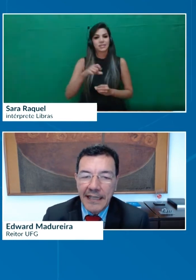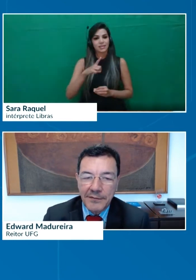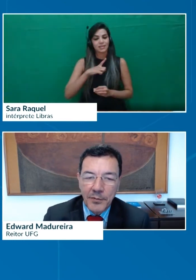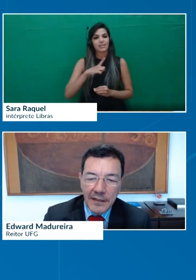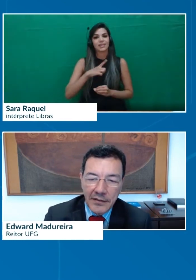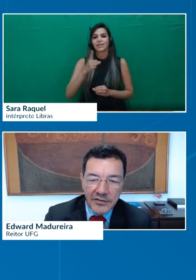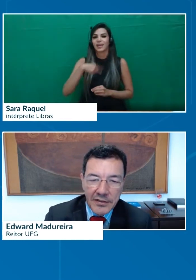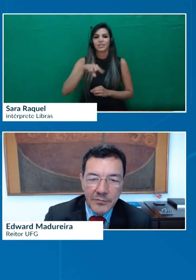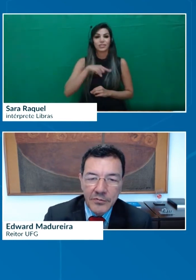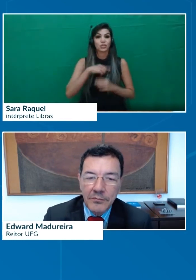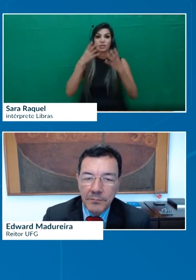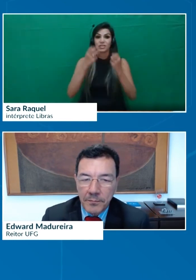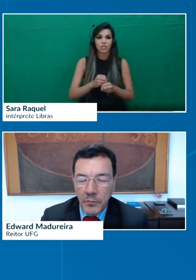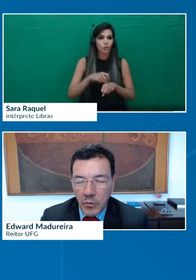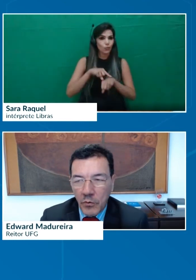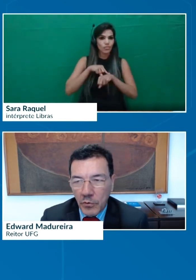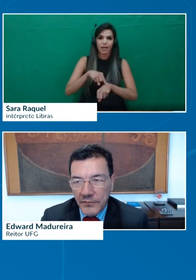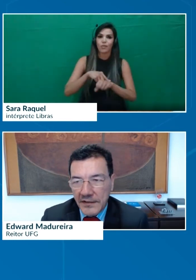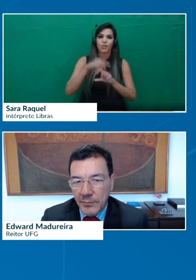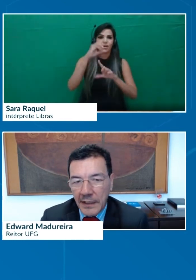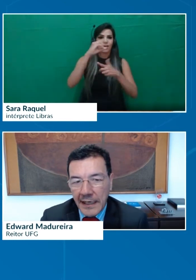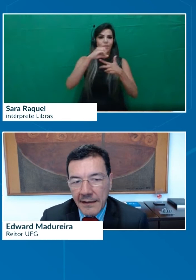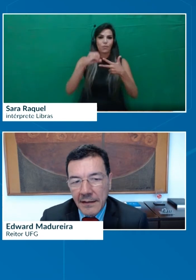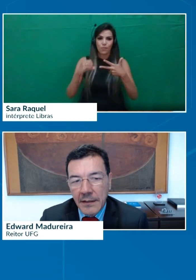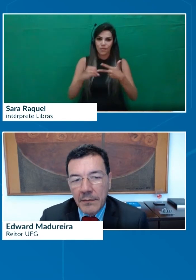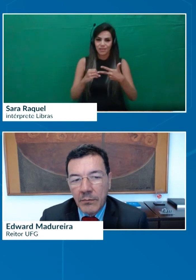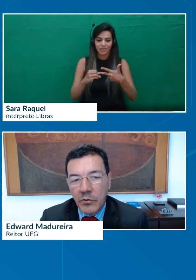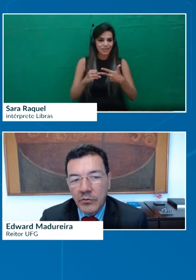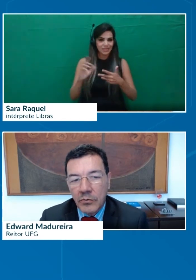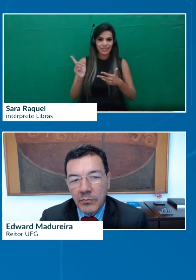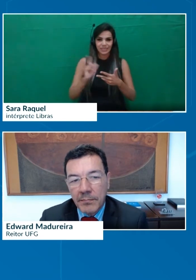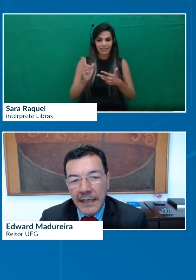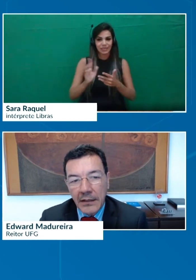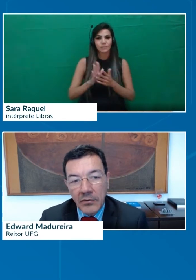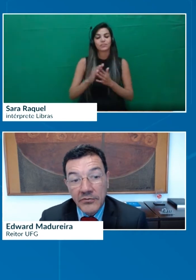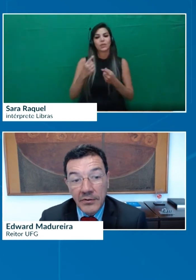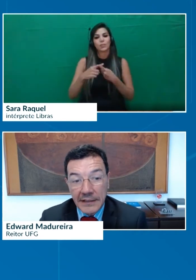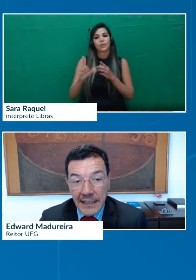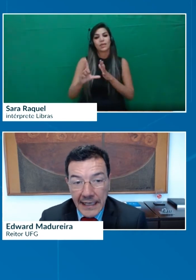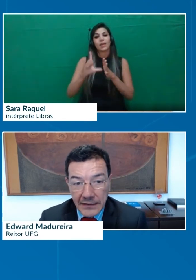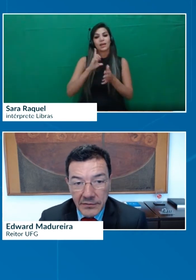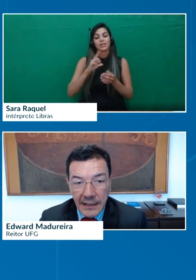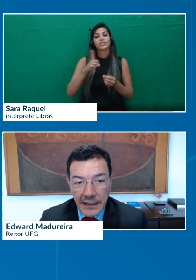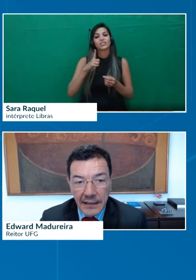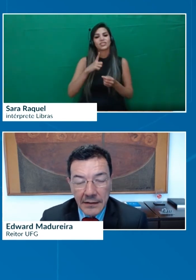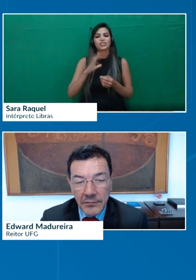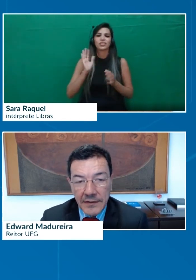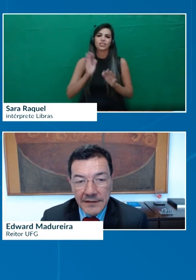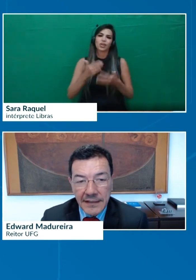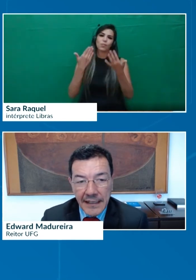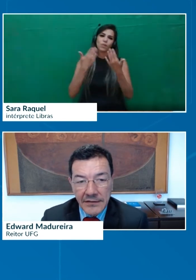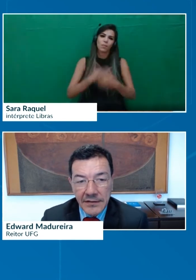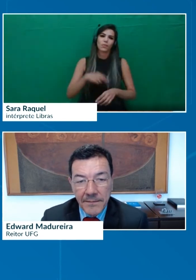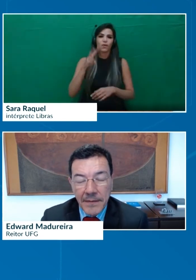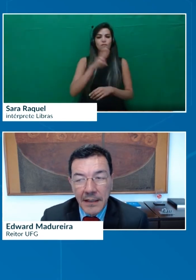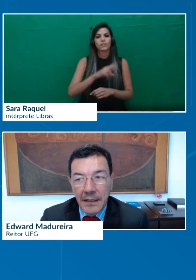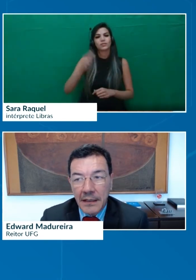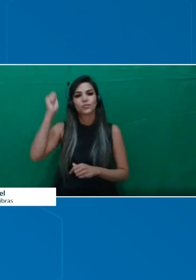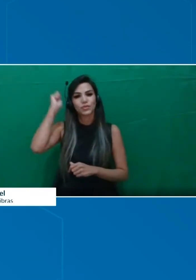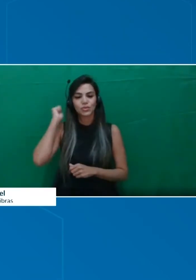de imediato, porque nós tínhamos um concurso vestibular muito bem consolidado na